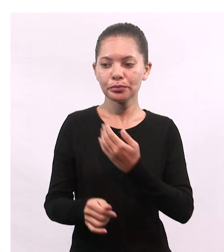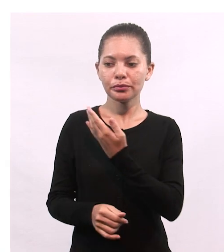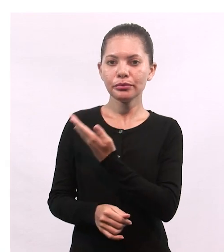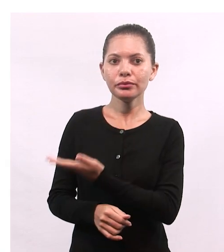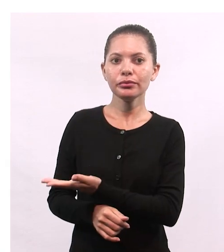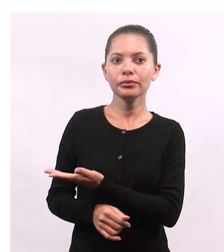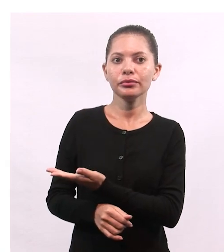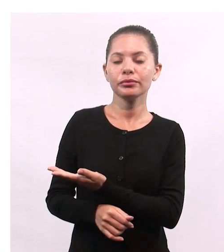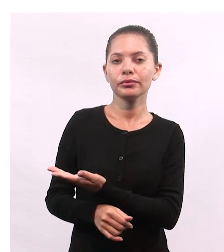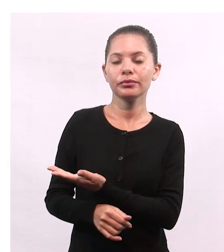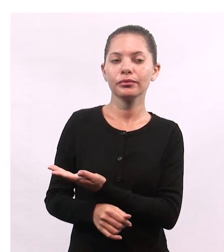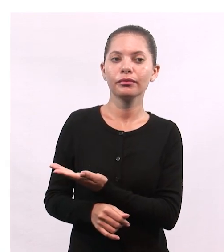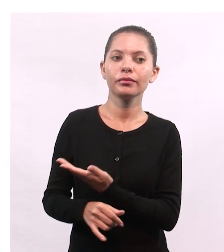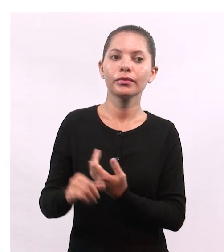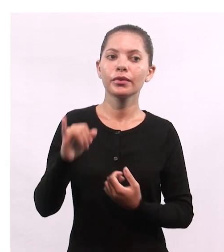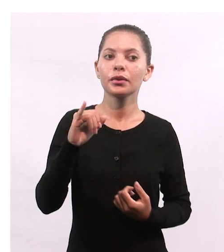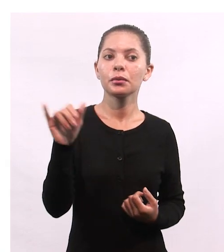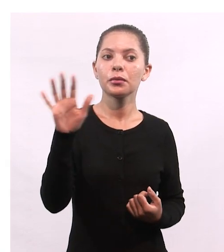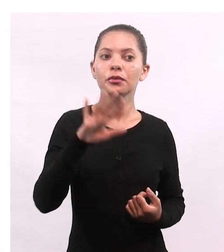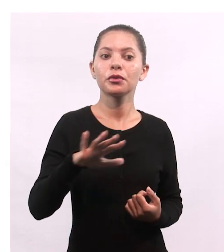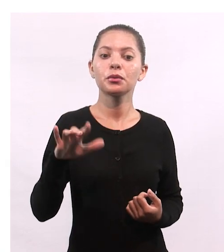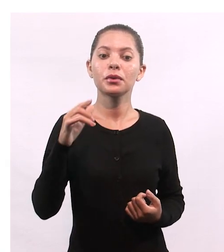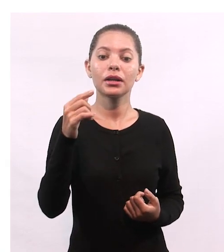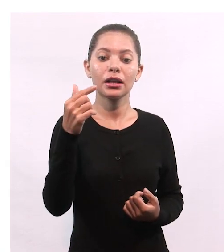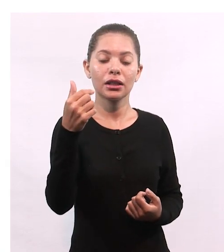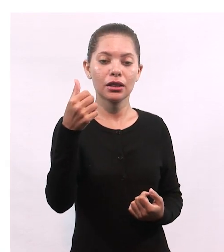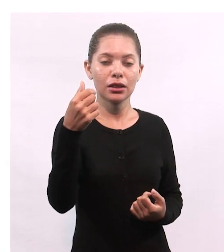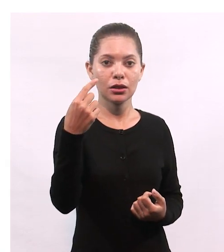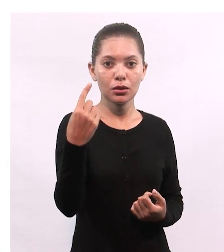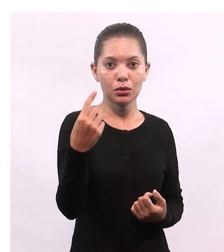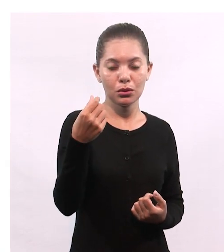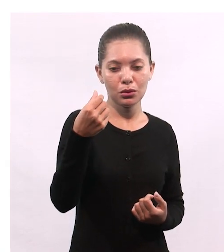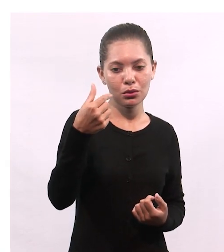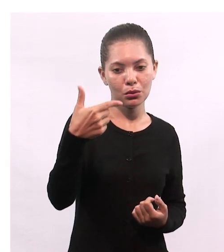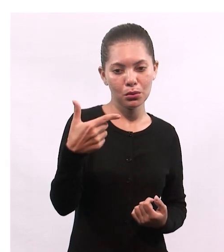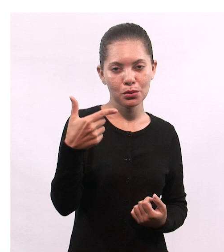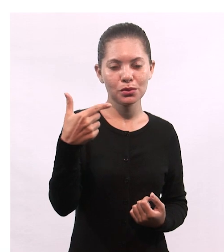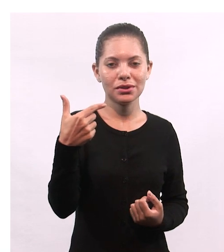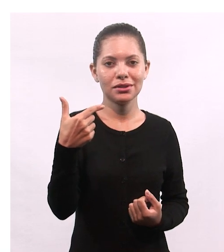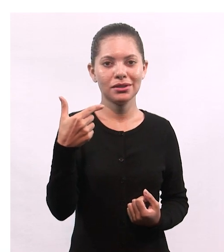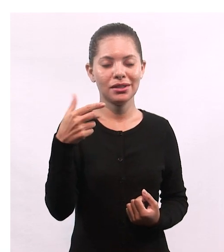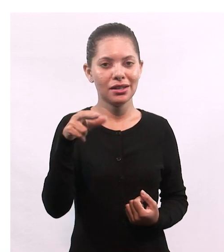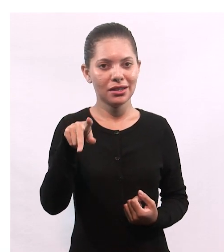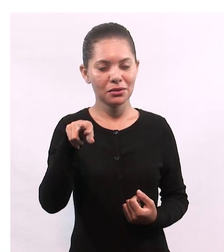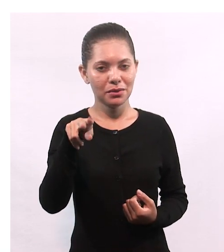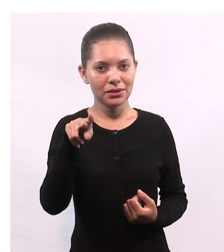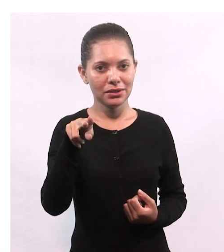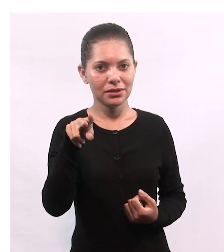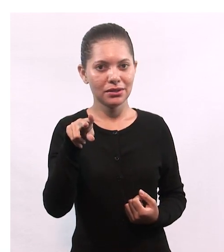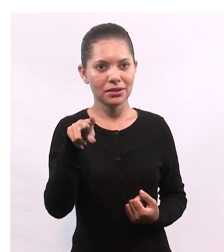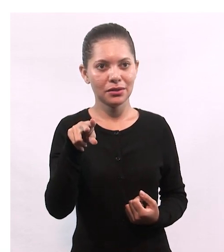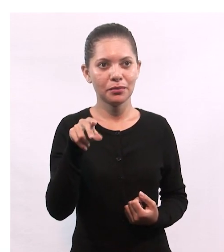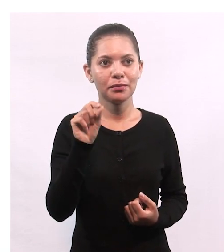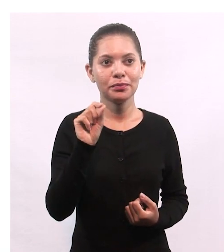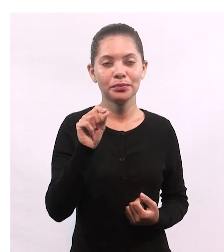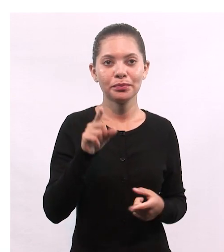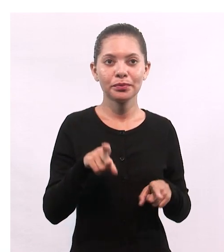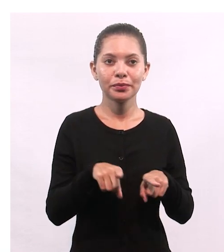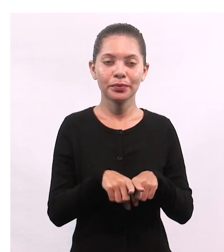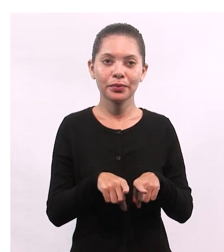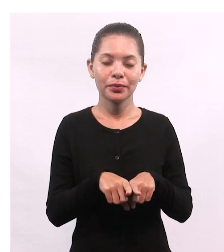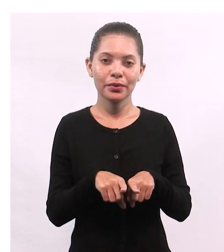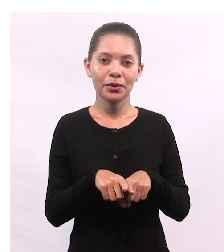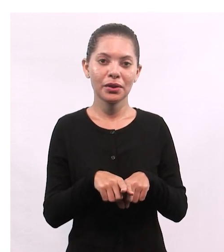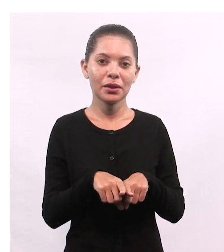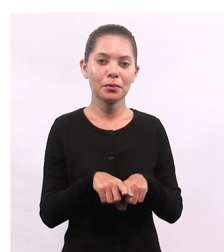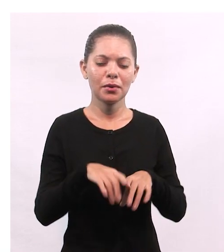exemplo, o dodecádomo, que é uma figura onde ela tem 12 lados e esses lados são iguais.